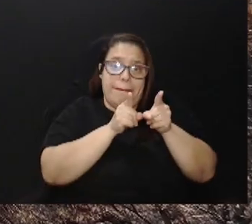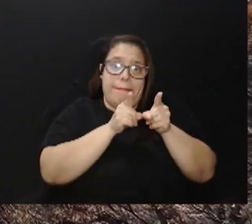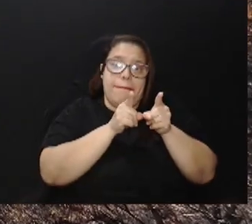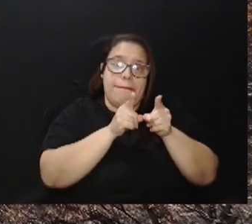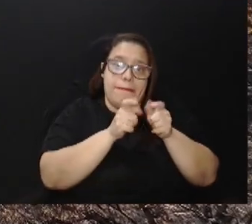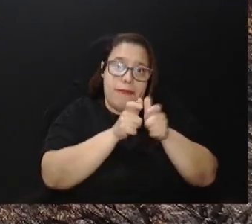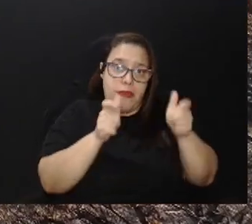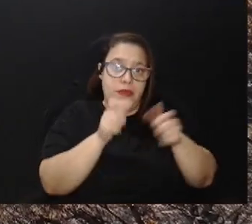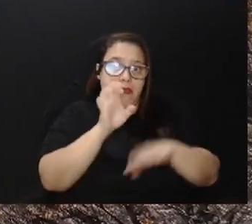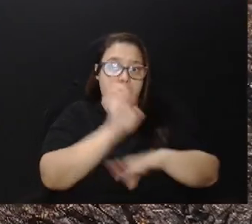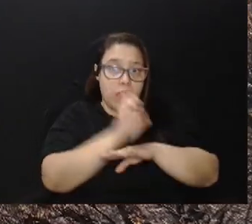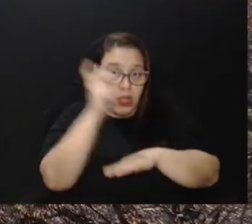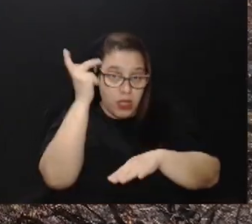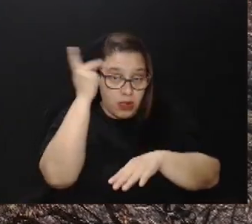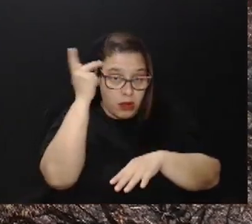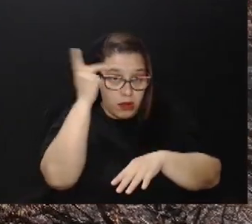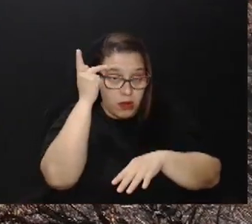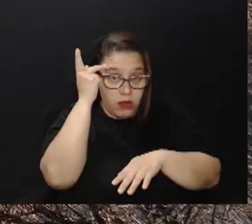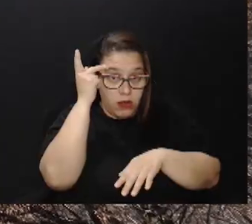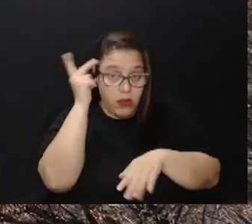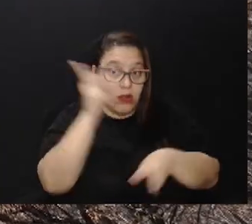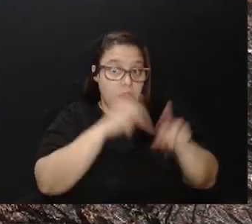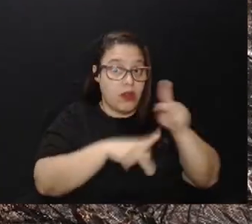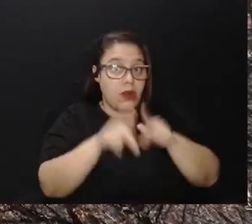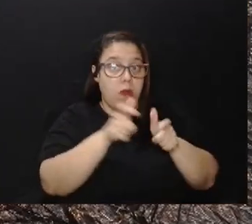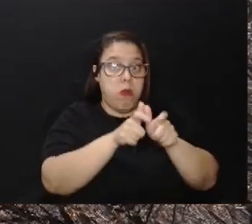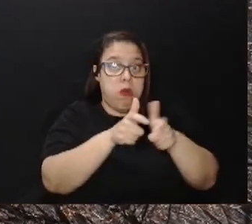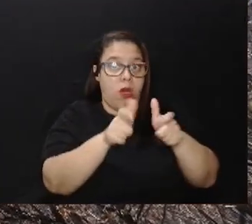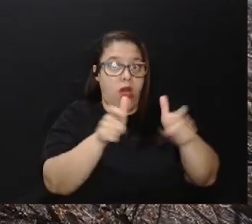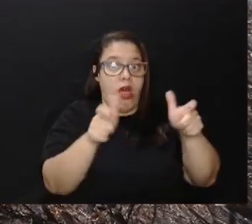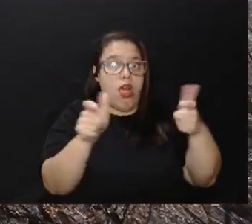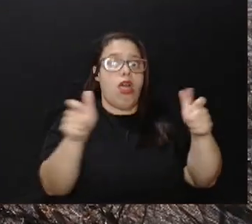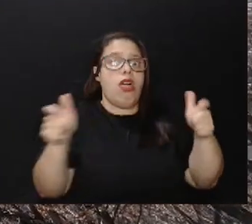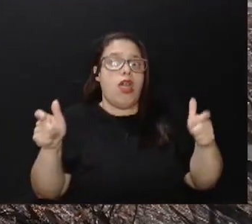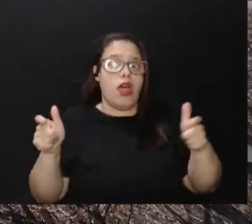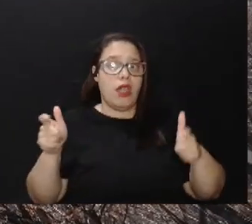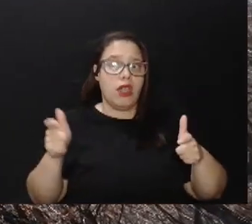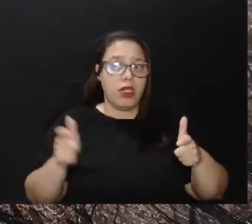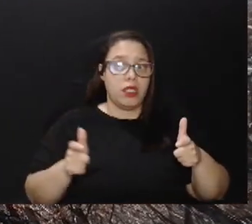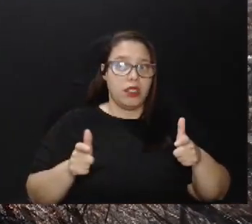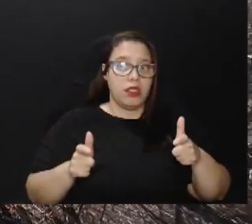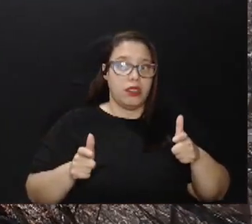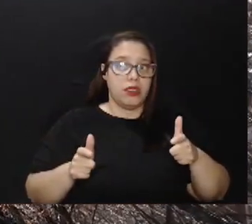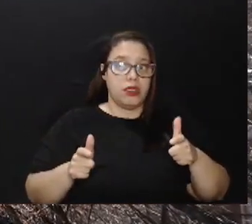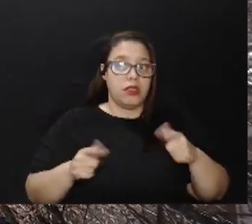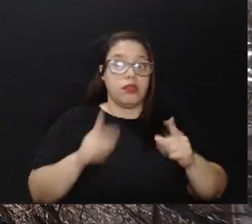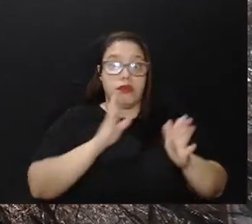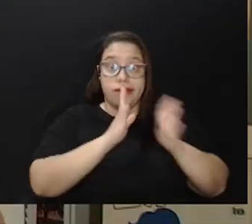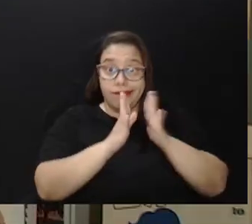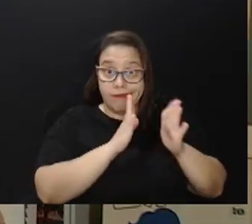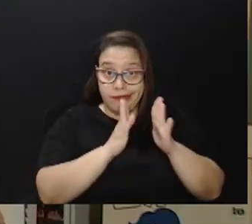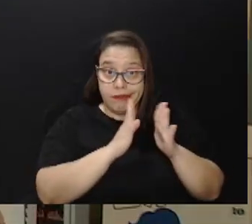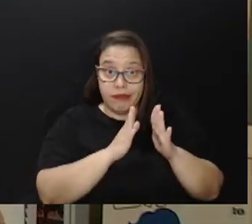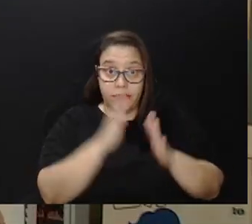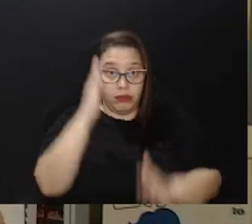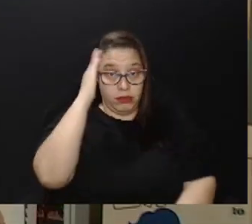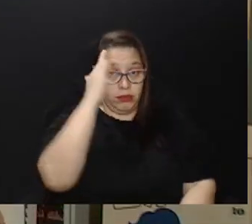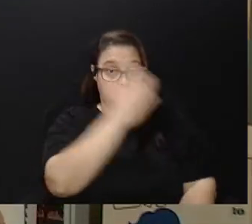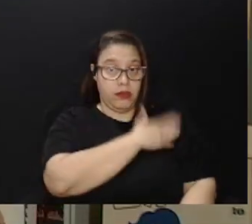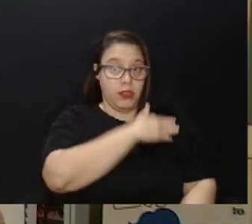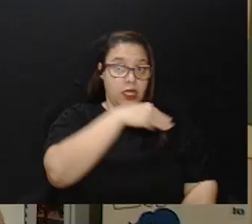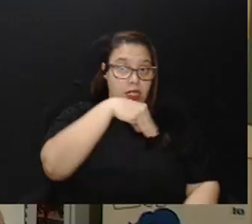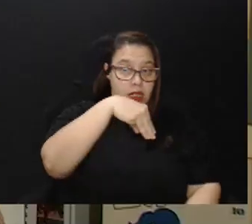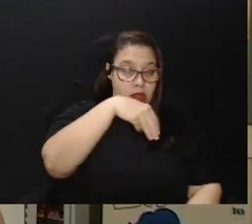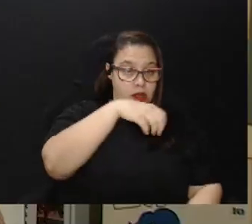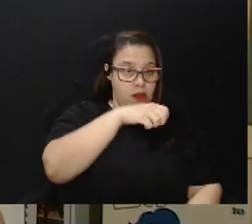Paulo, e tinha uma população muito grande, e foi no período do imperador Meiji que mudou